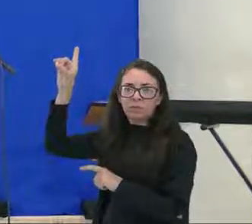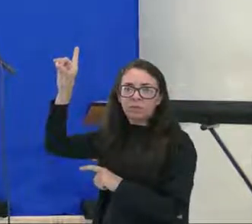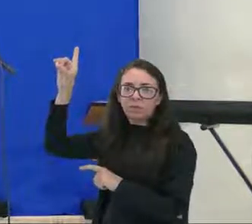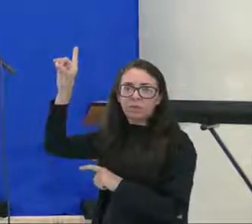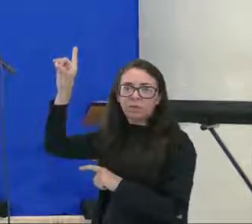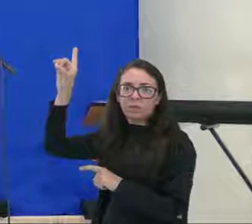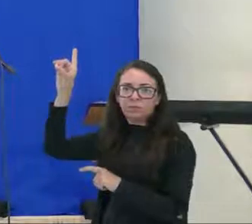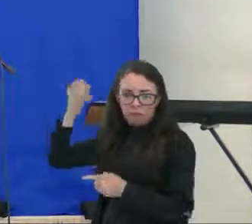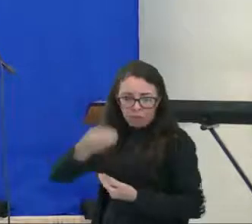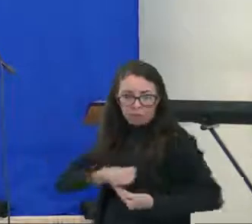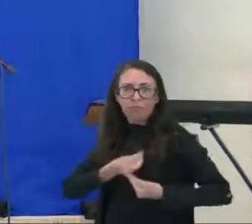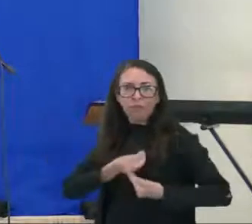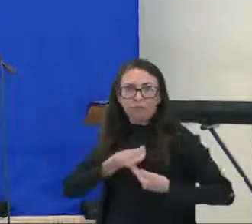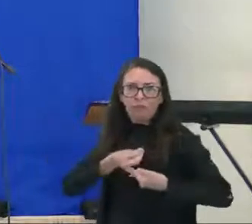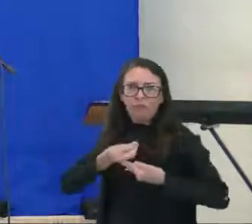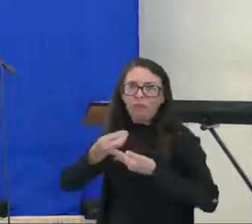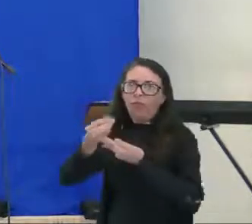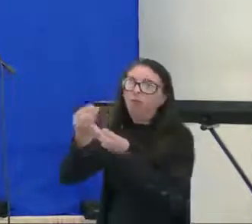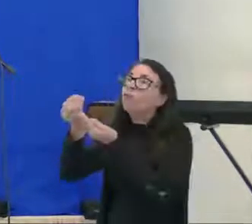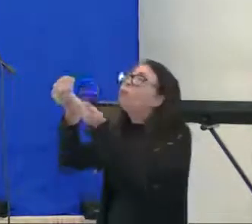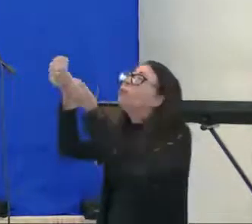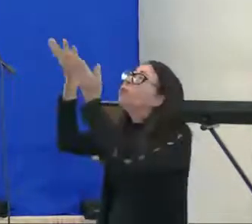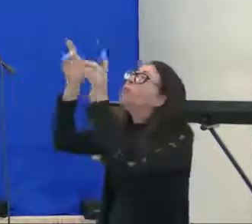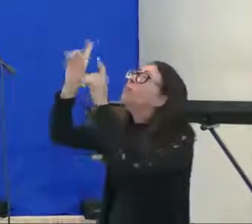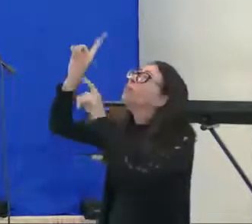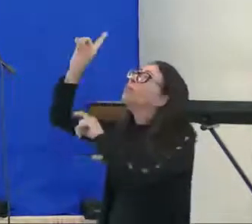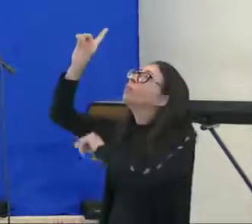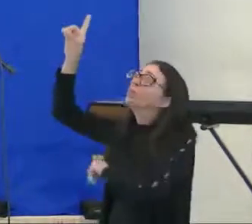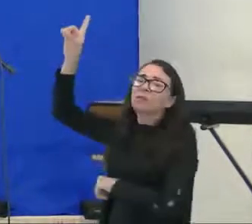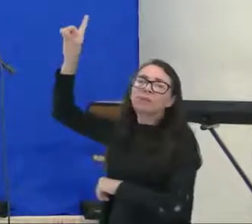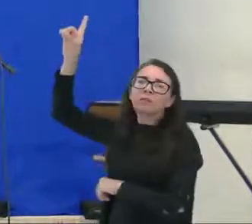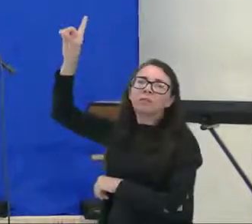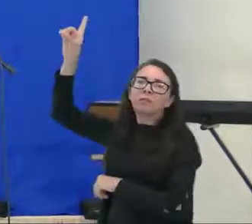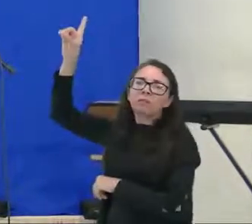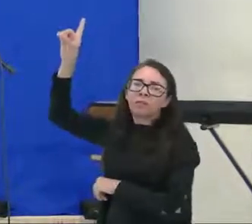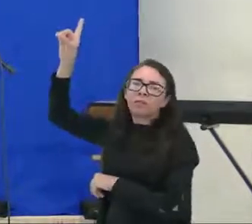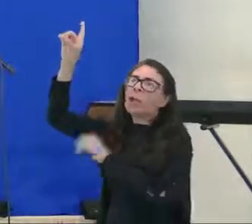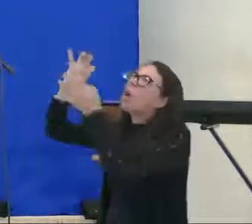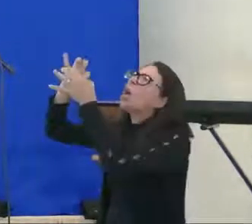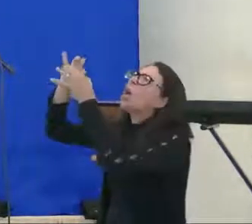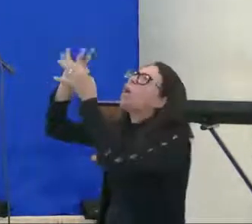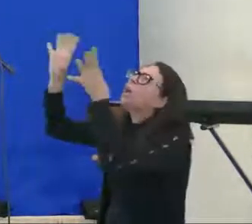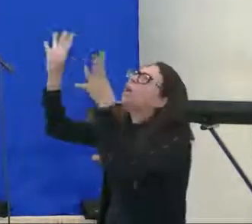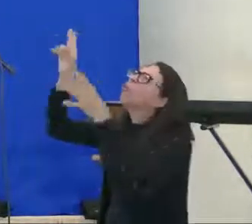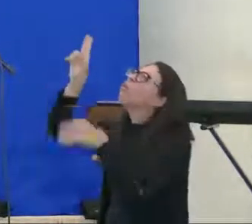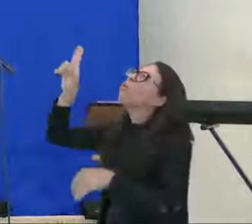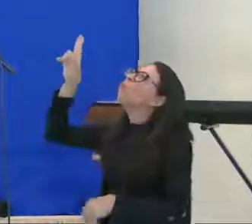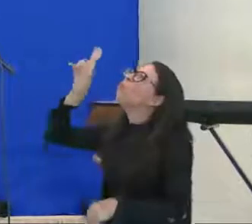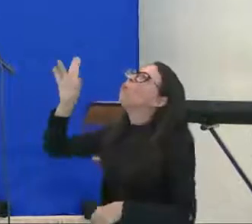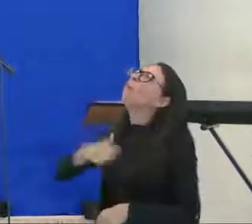Então, a ênfase é em Deus. A segunda definição dá mais ênfase ao que eu recebo,